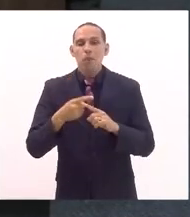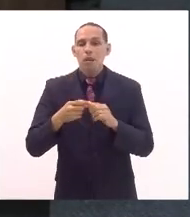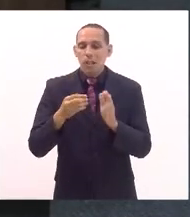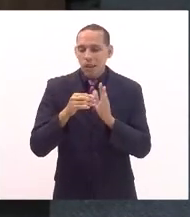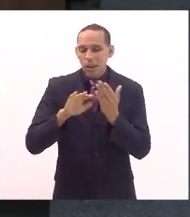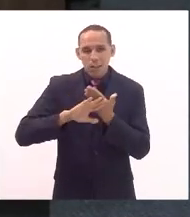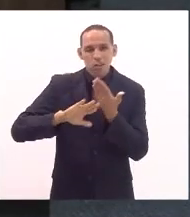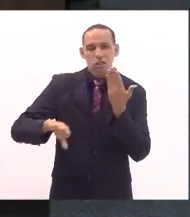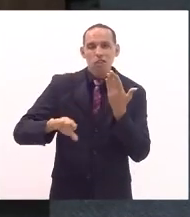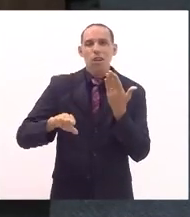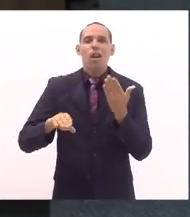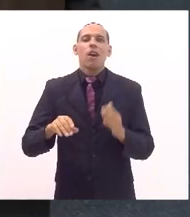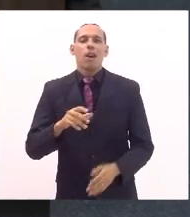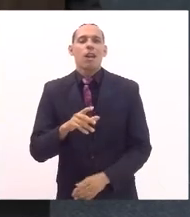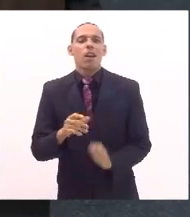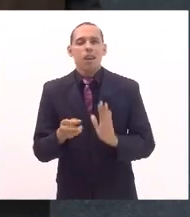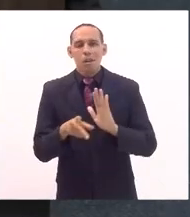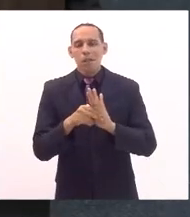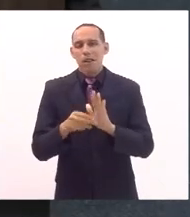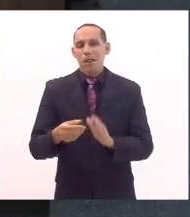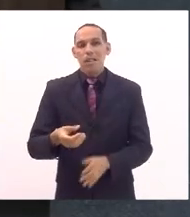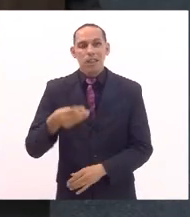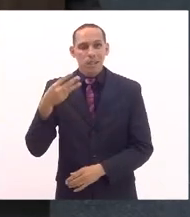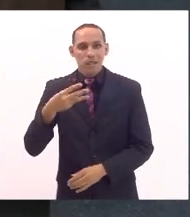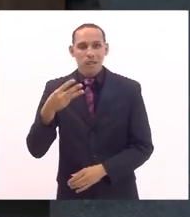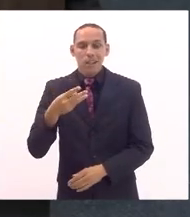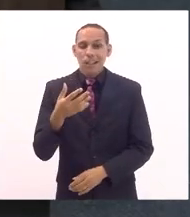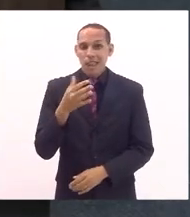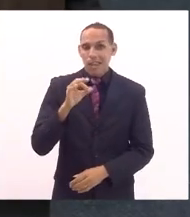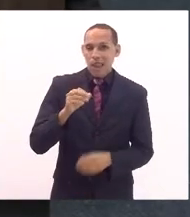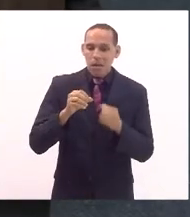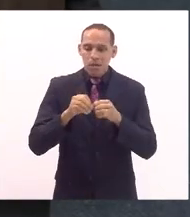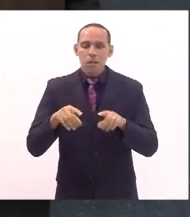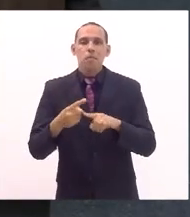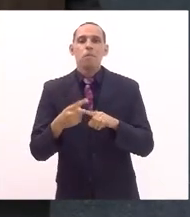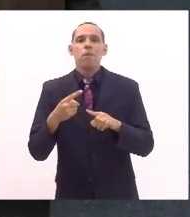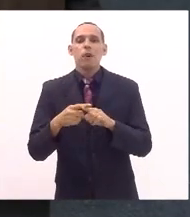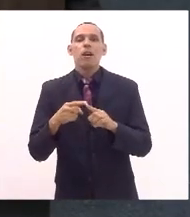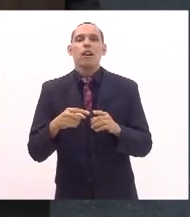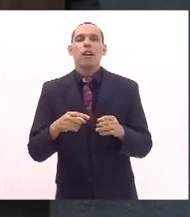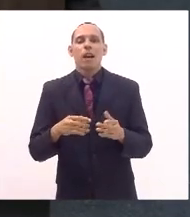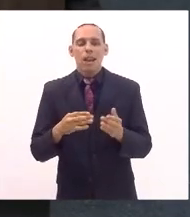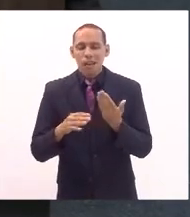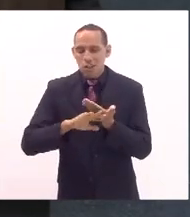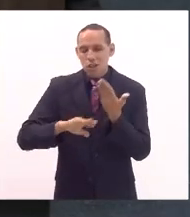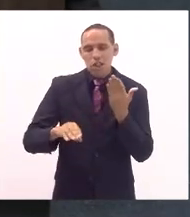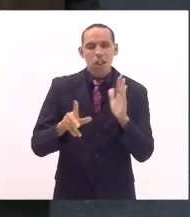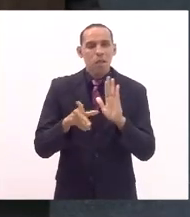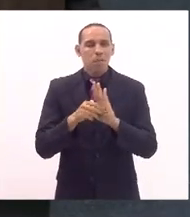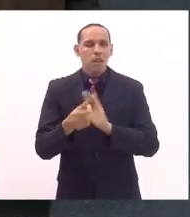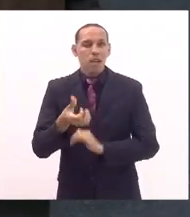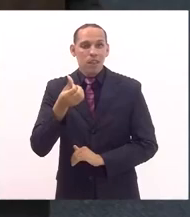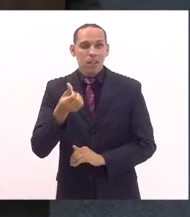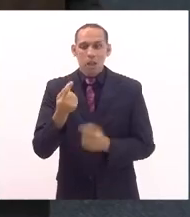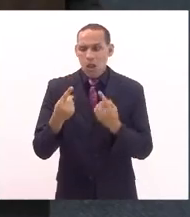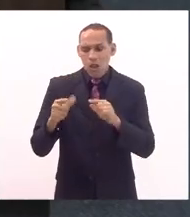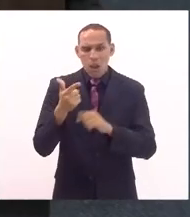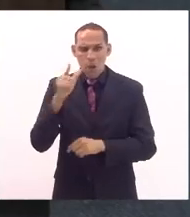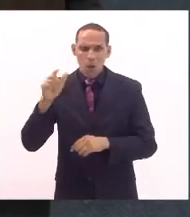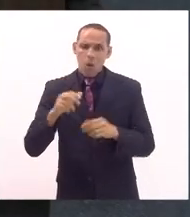número 10 pela rejeição da emenda seis todas essas são prejudicadas contrário as demais emendas